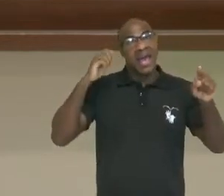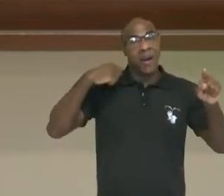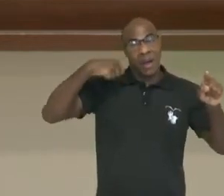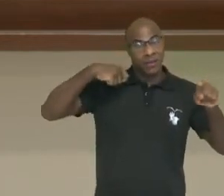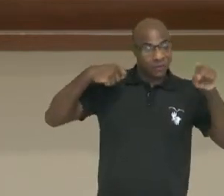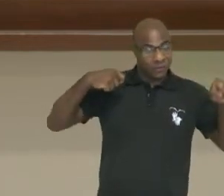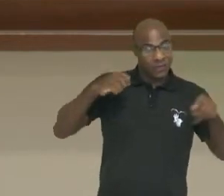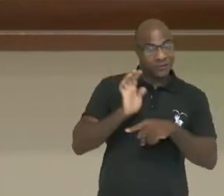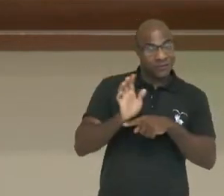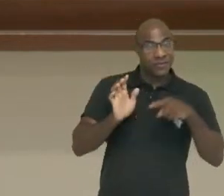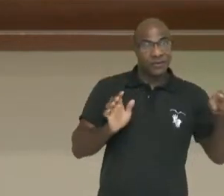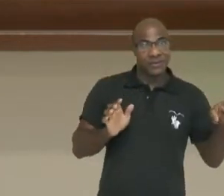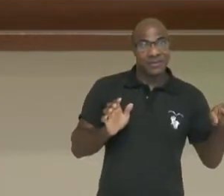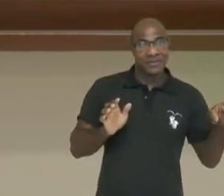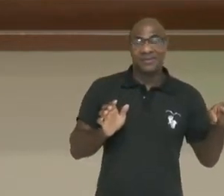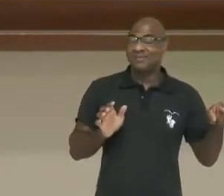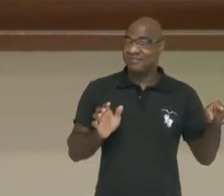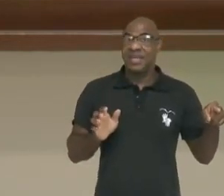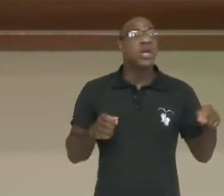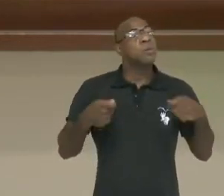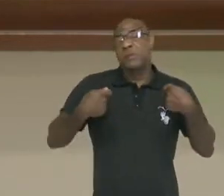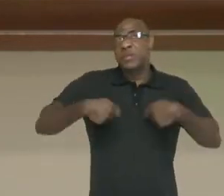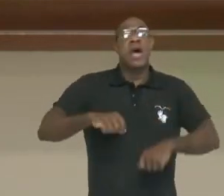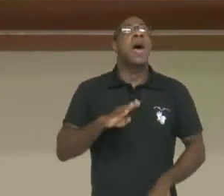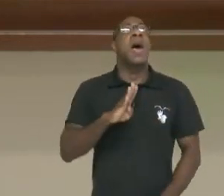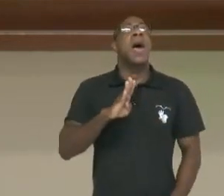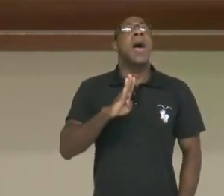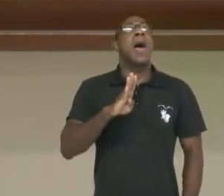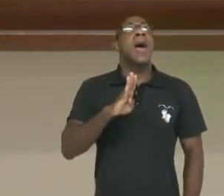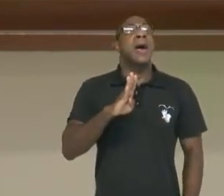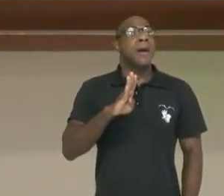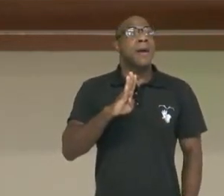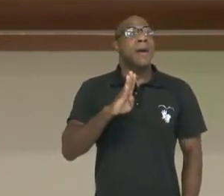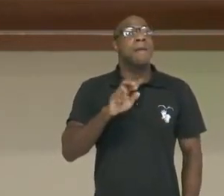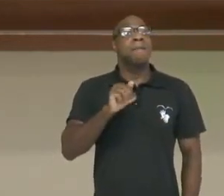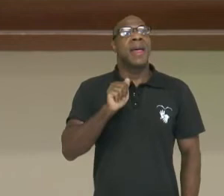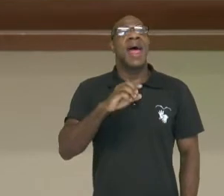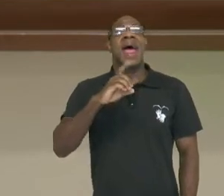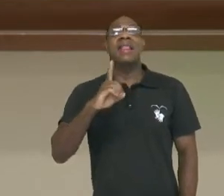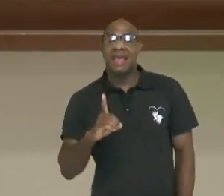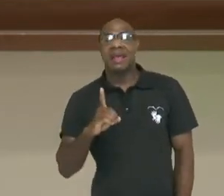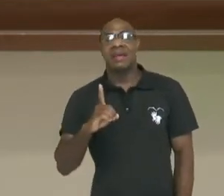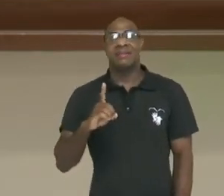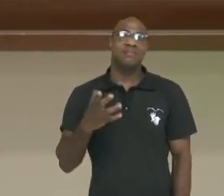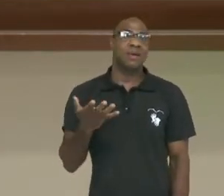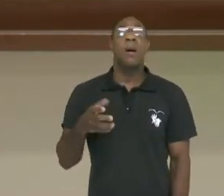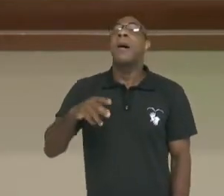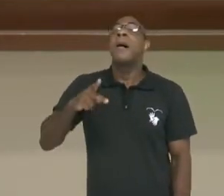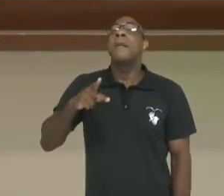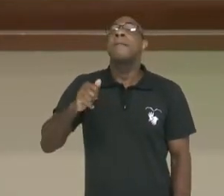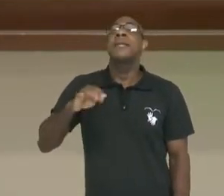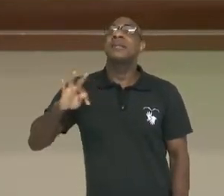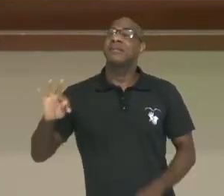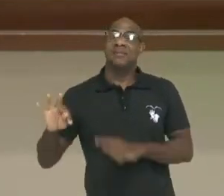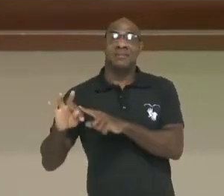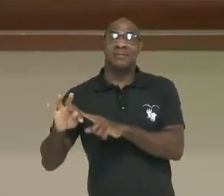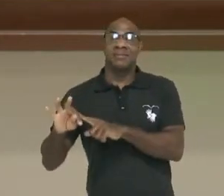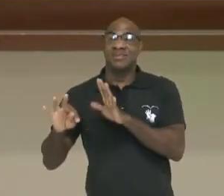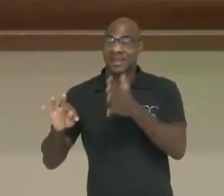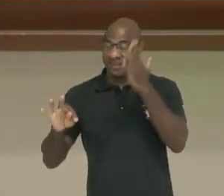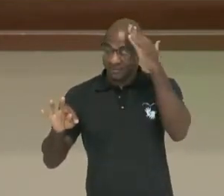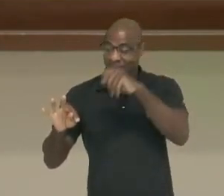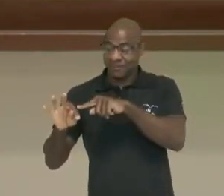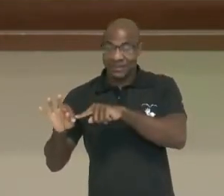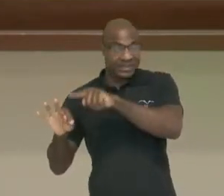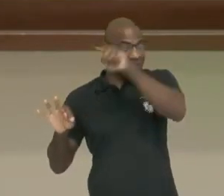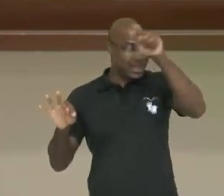possibilidade? É. Qual delas é o melhor para o meu texto? Todas. Se você para um texto completo,